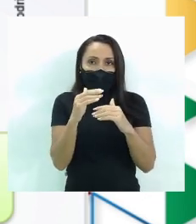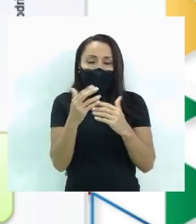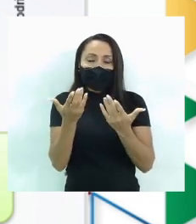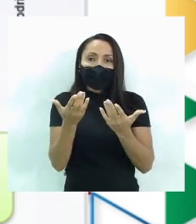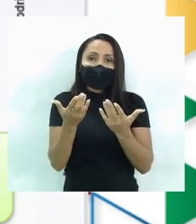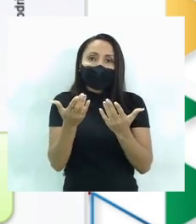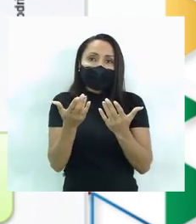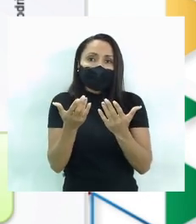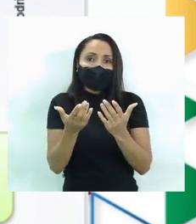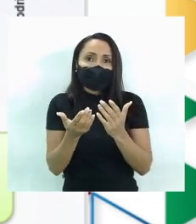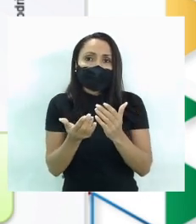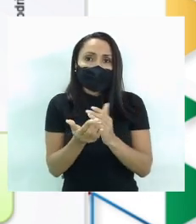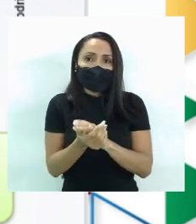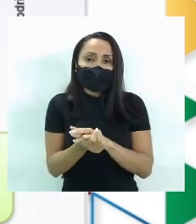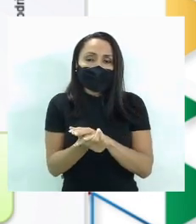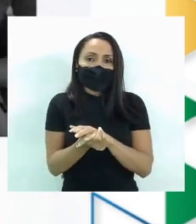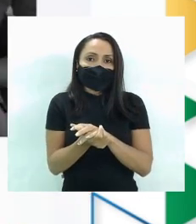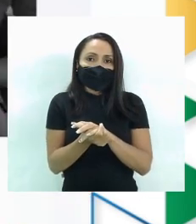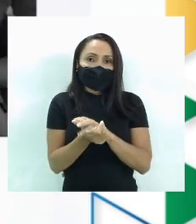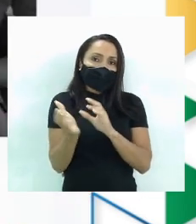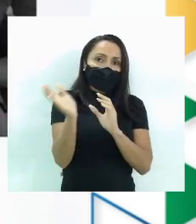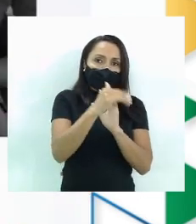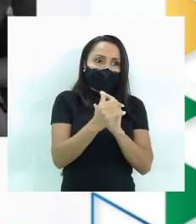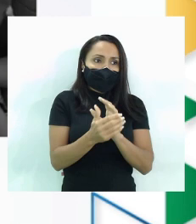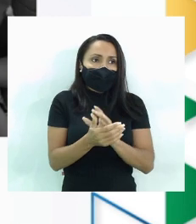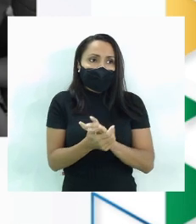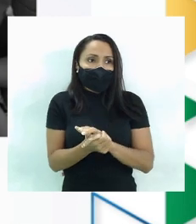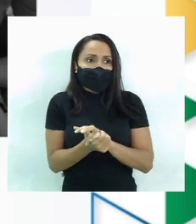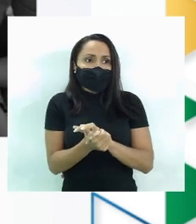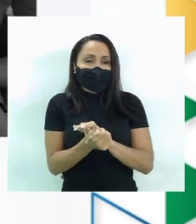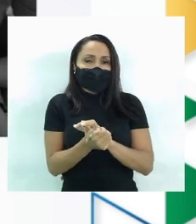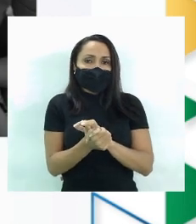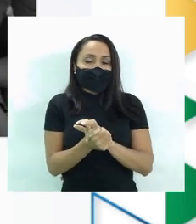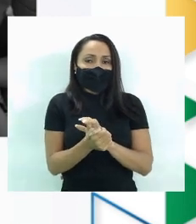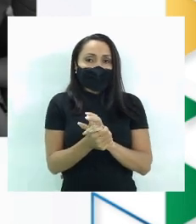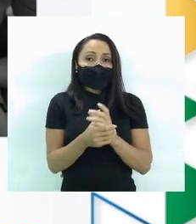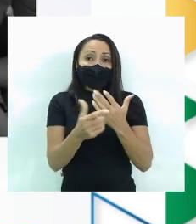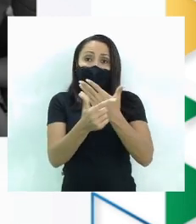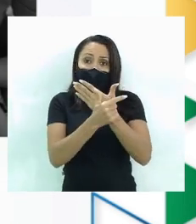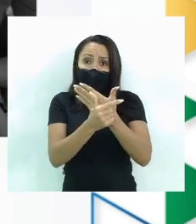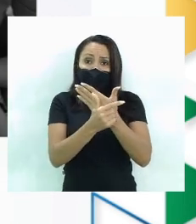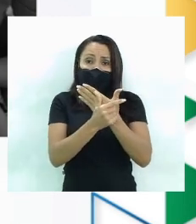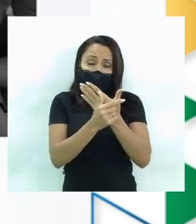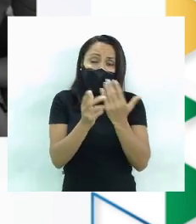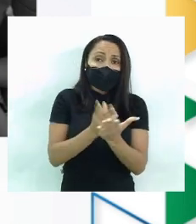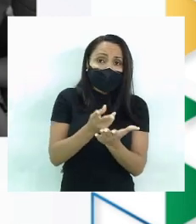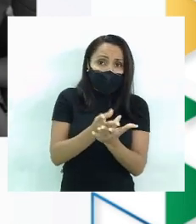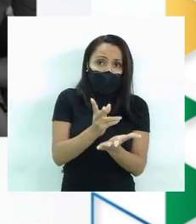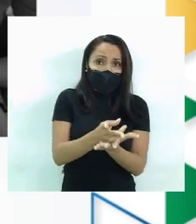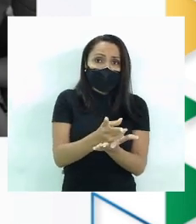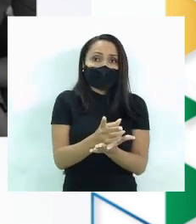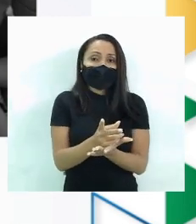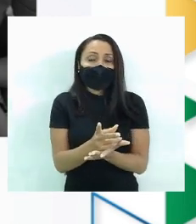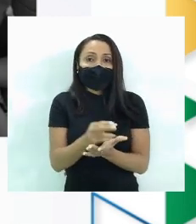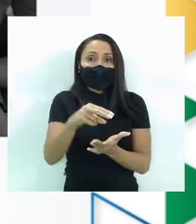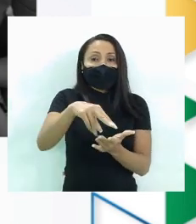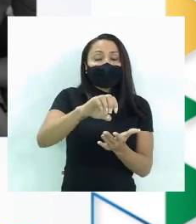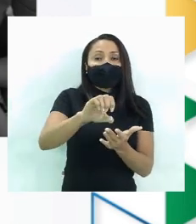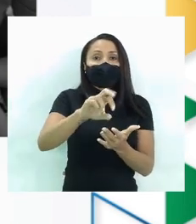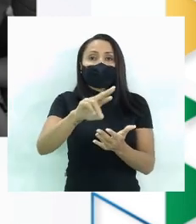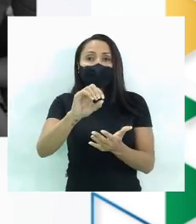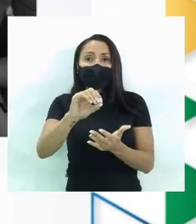tá certo? Ok? Vamos lá. As glândulas e suas funções, na continuação, a neurohipófise,